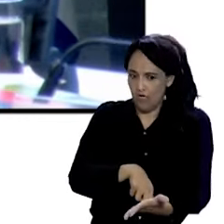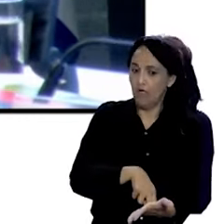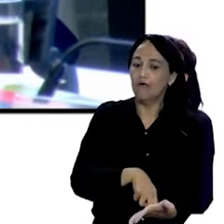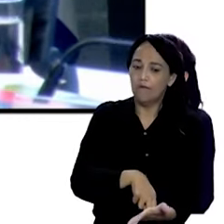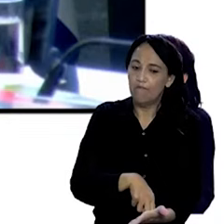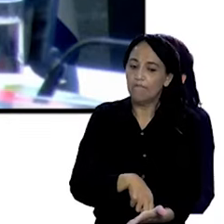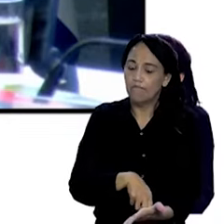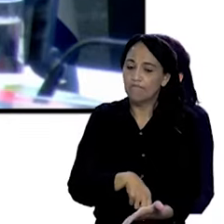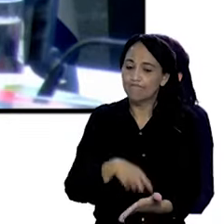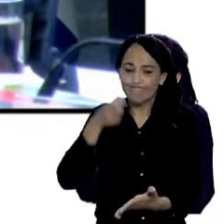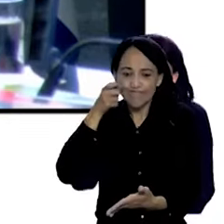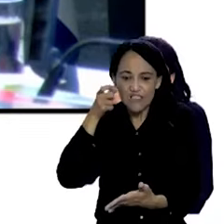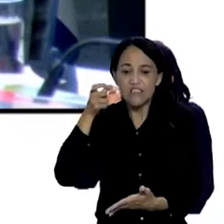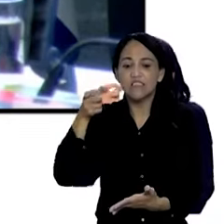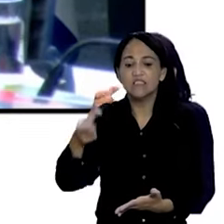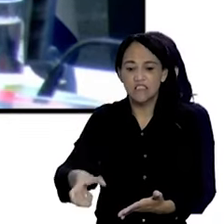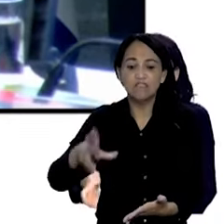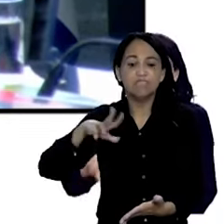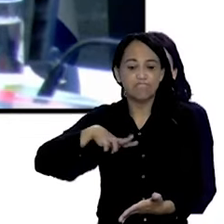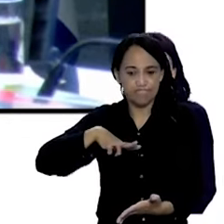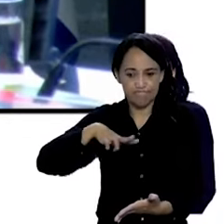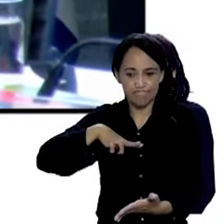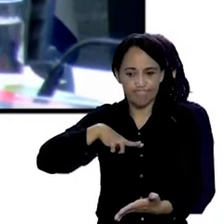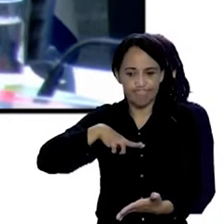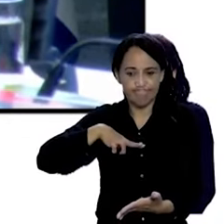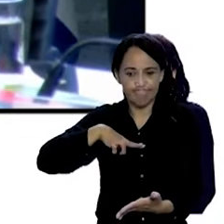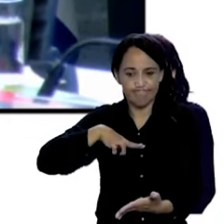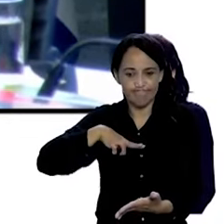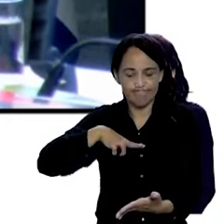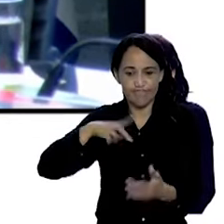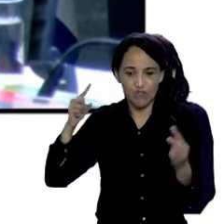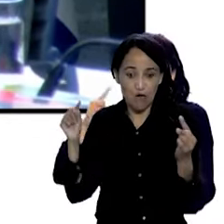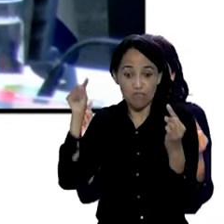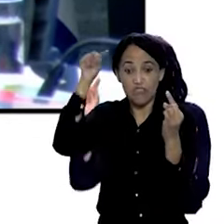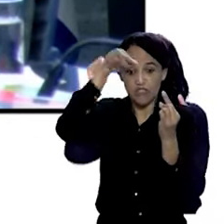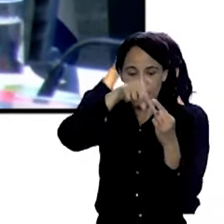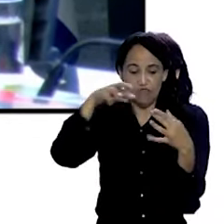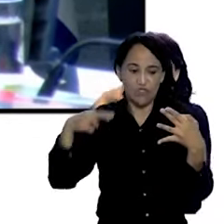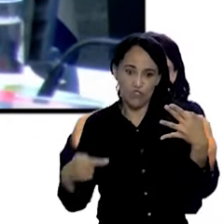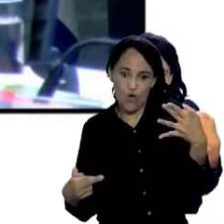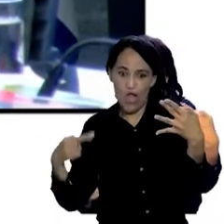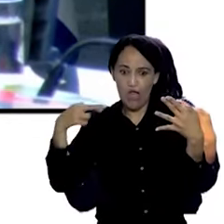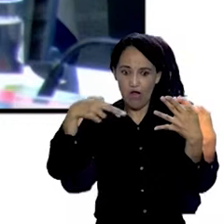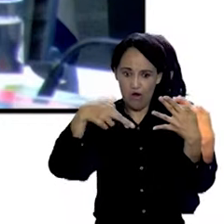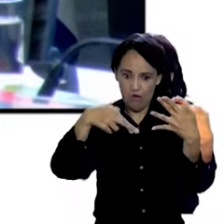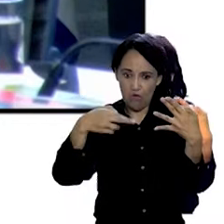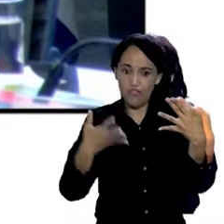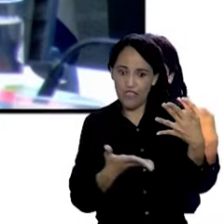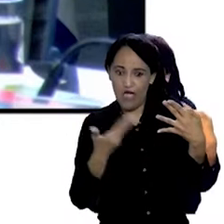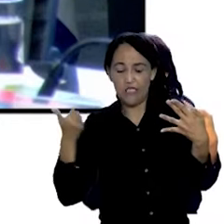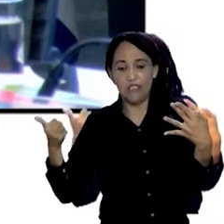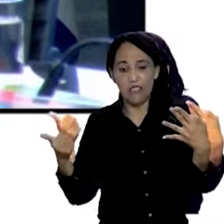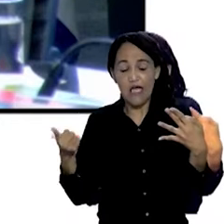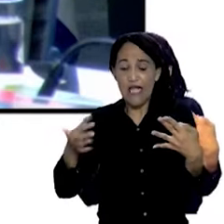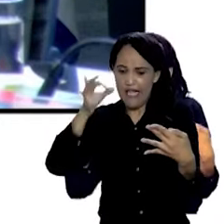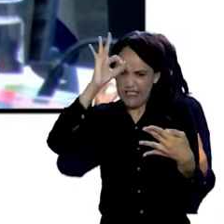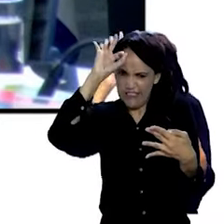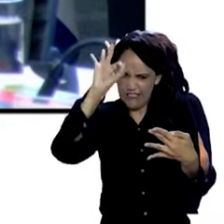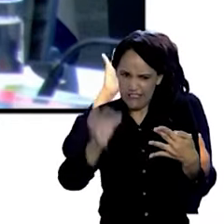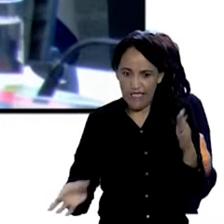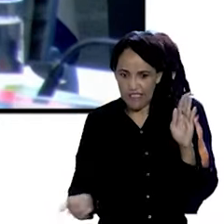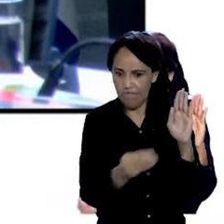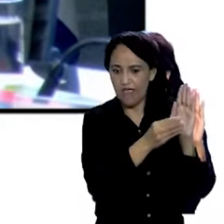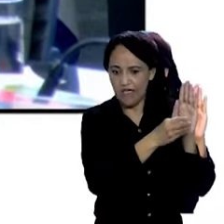interesses privados o objetivo do recurso da cassação é a correta aplicação das normas